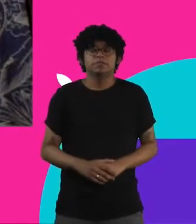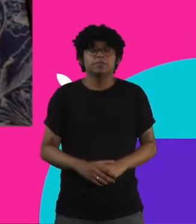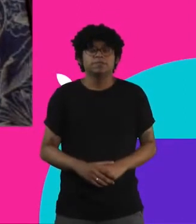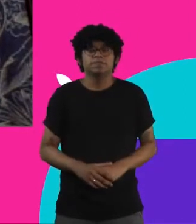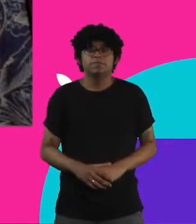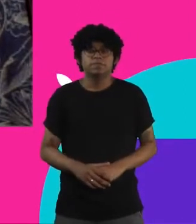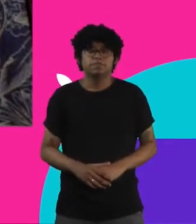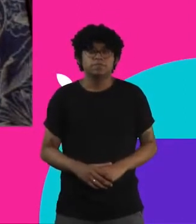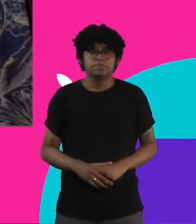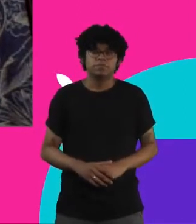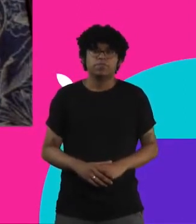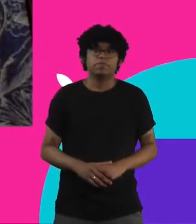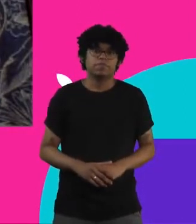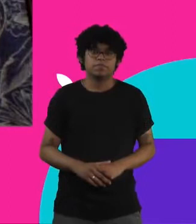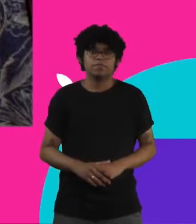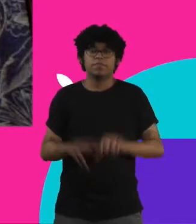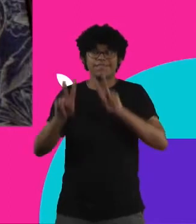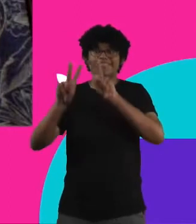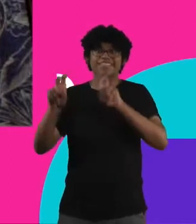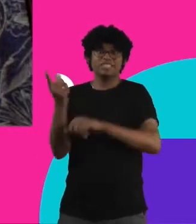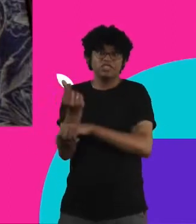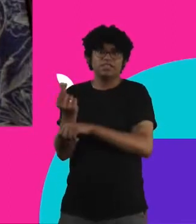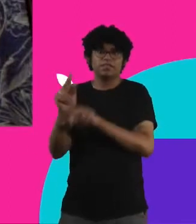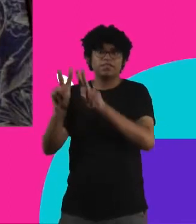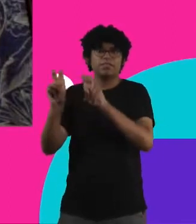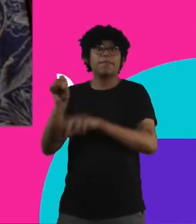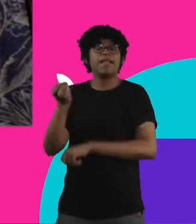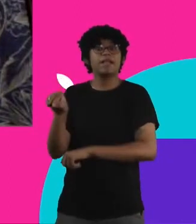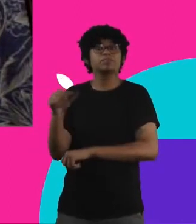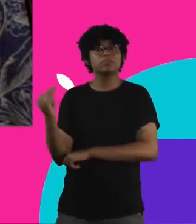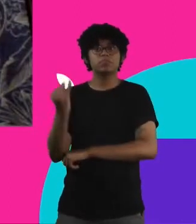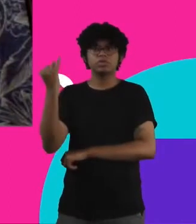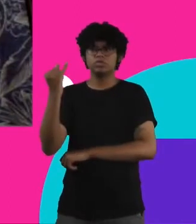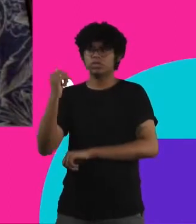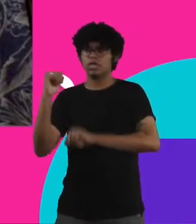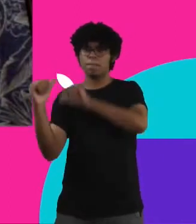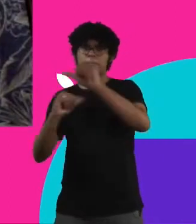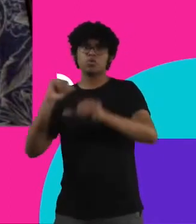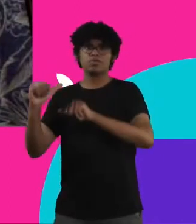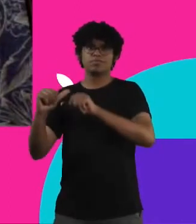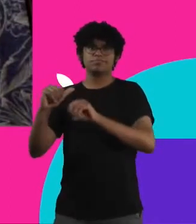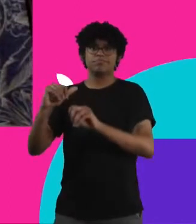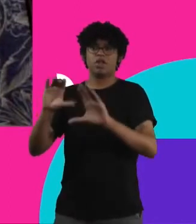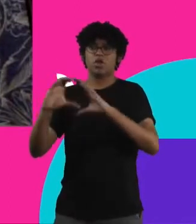dinheiro, ele é muito importante para um processo de transformação do entorno. Então, quando